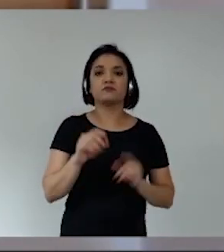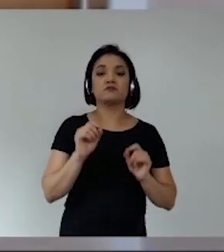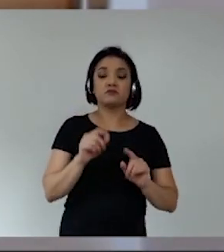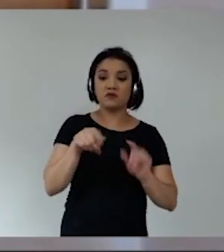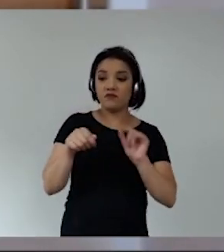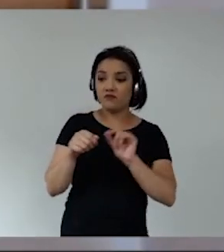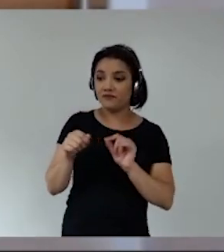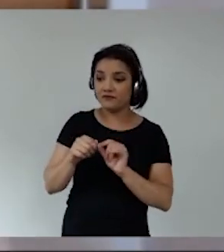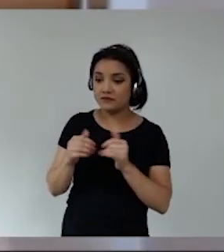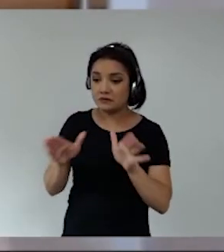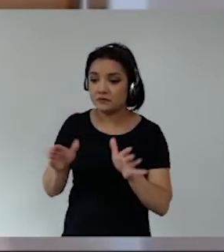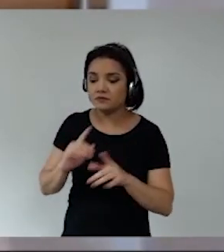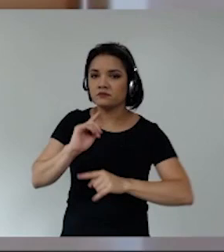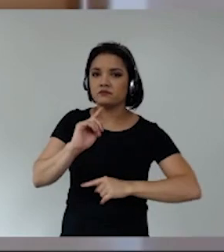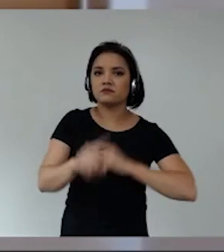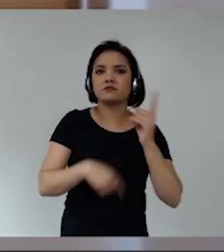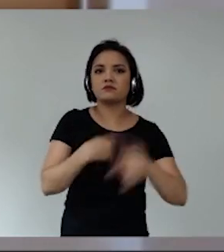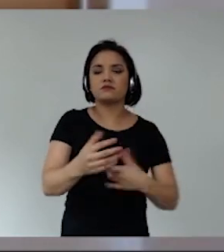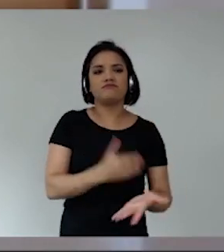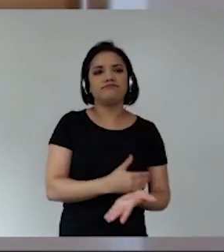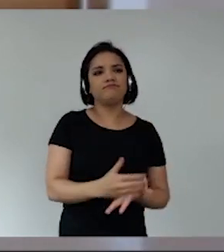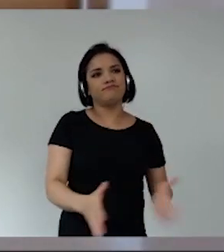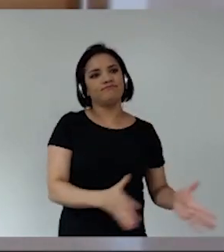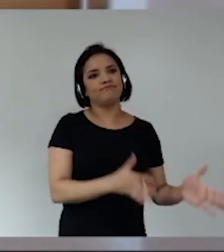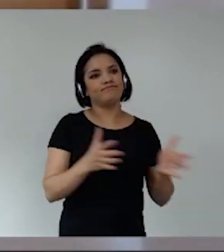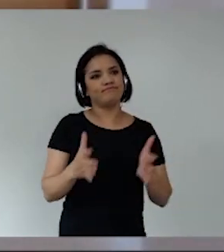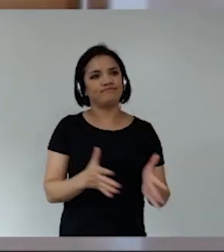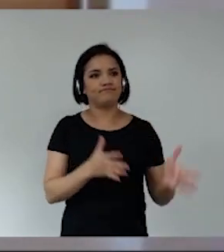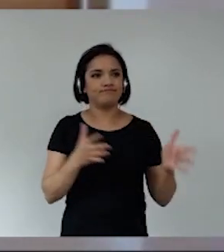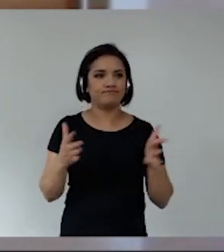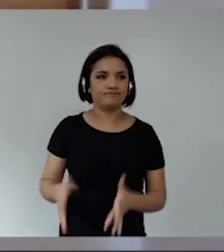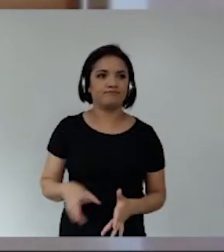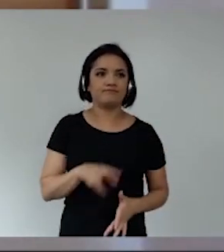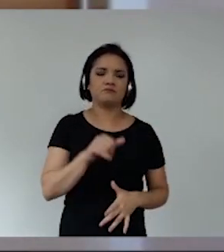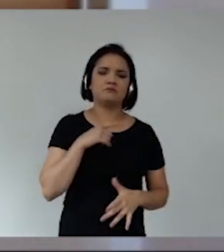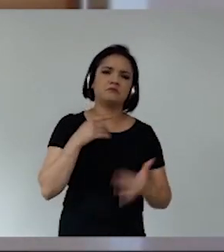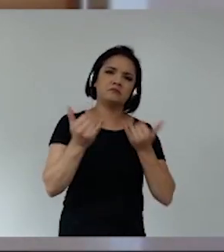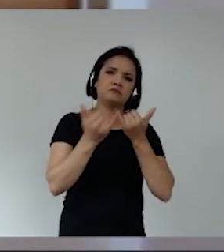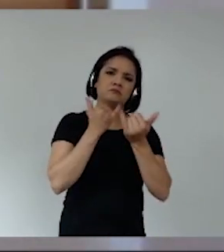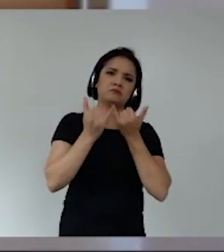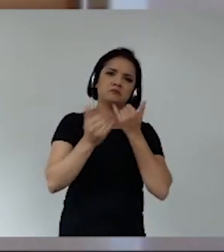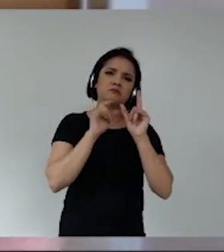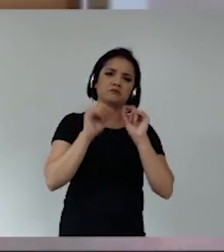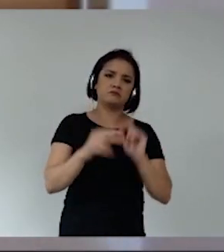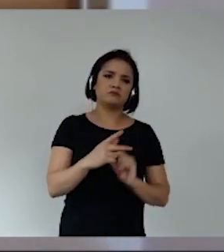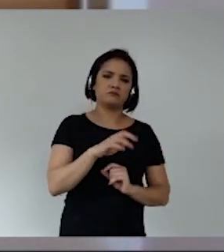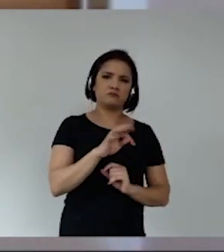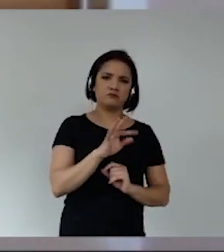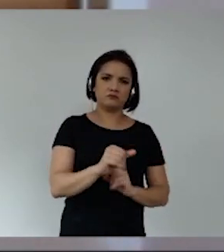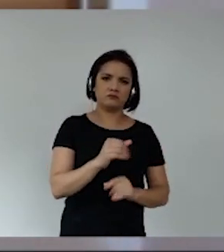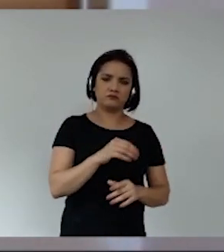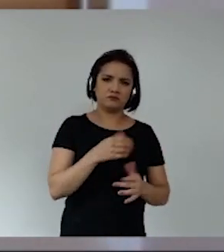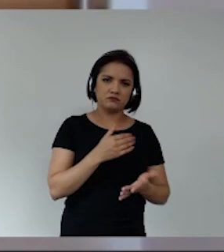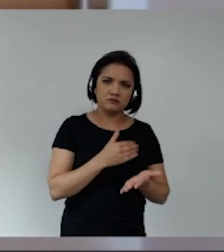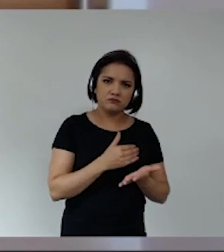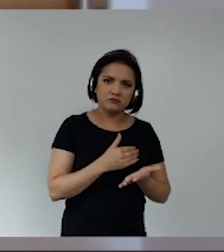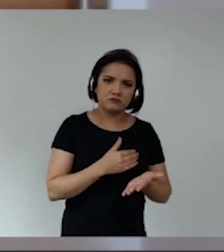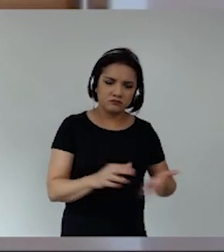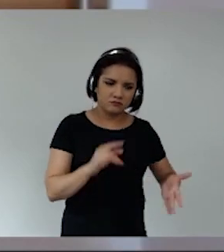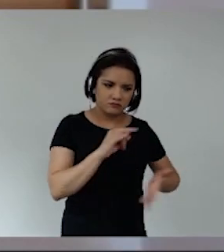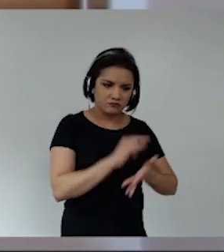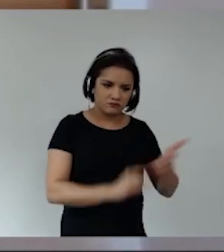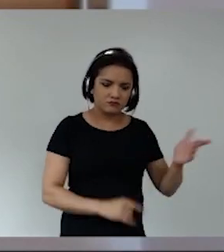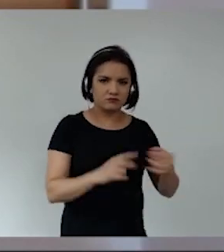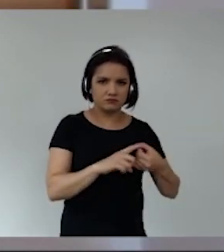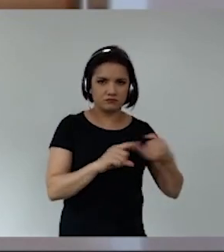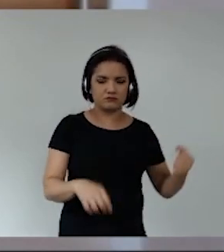e posteriormente inicia esse procedimento. Esse procedimento ele vai se assemelhar a uma petição inicial, conforme os requisitos